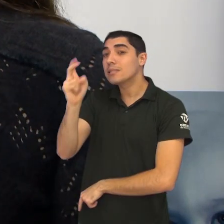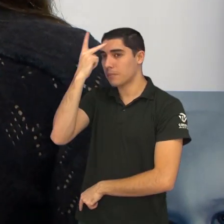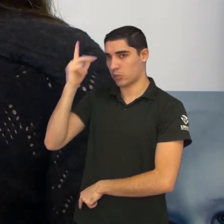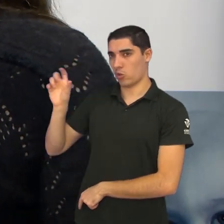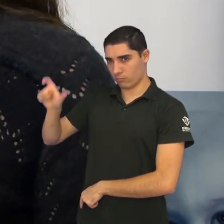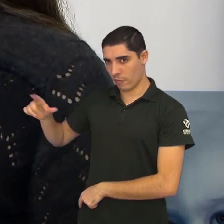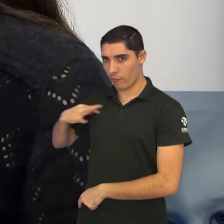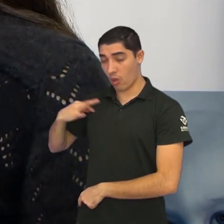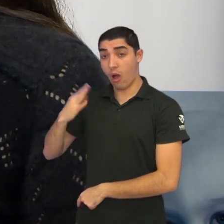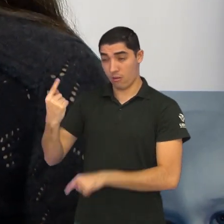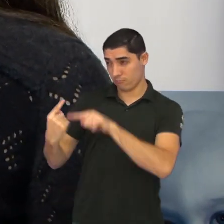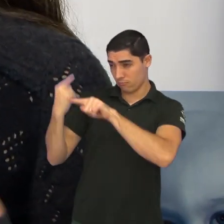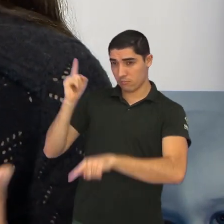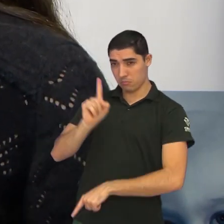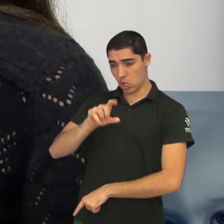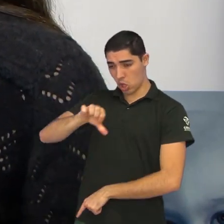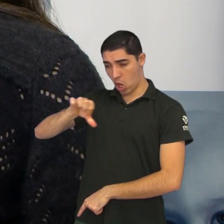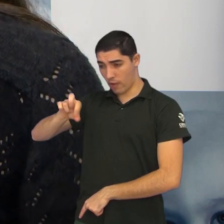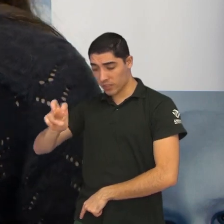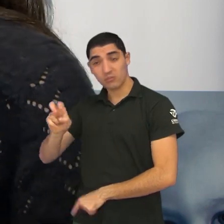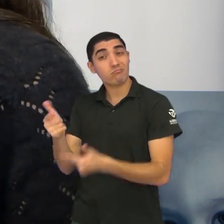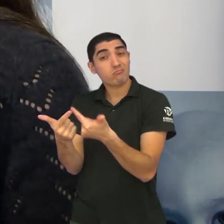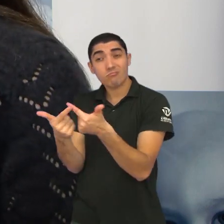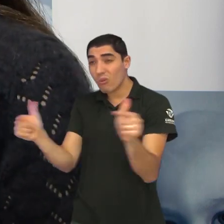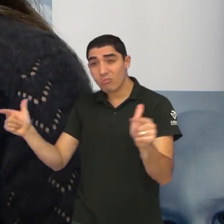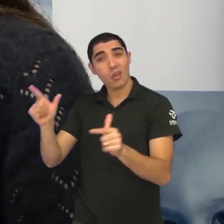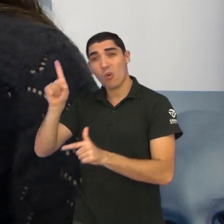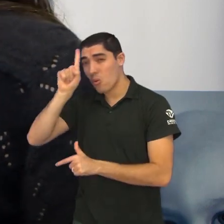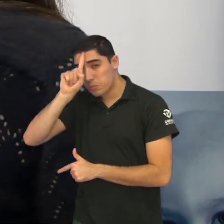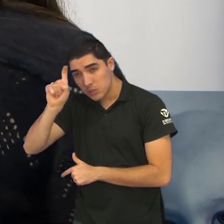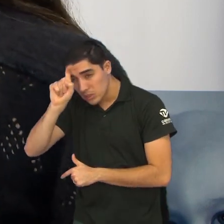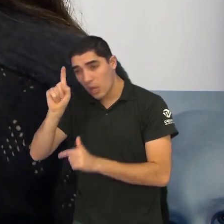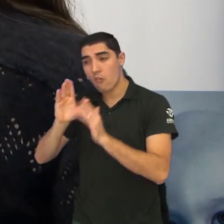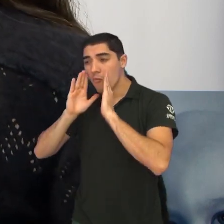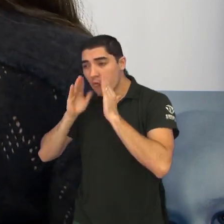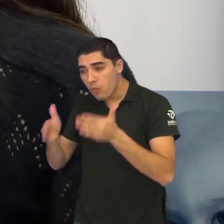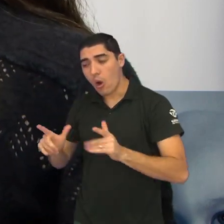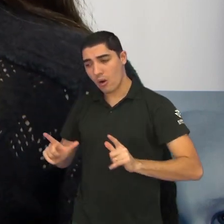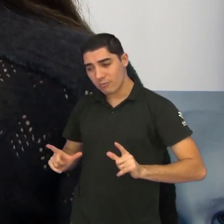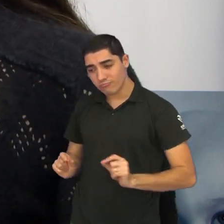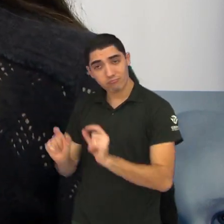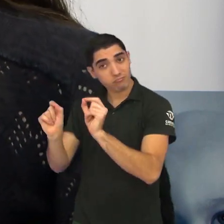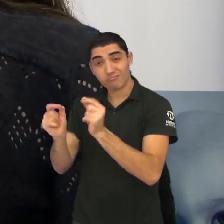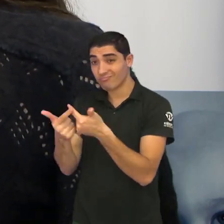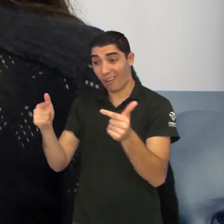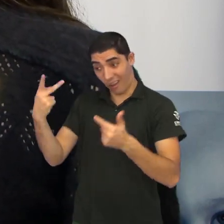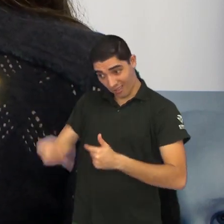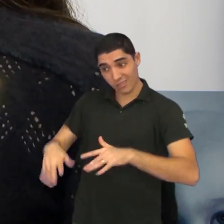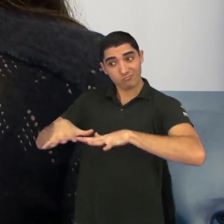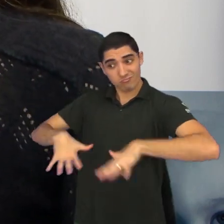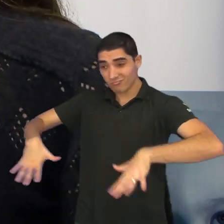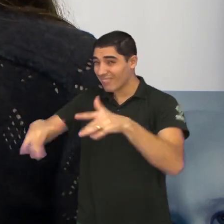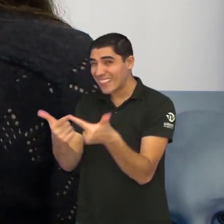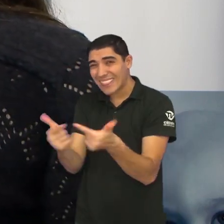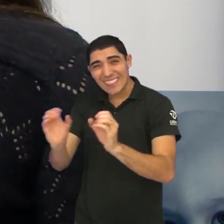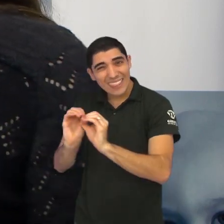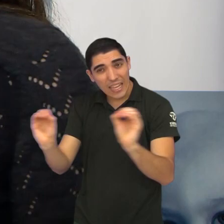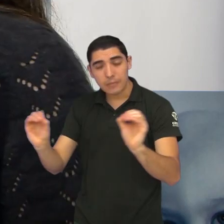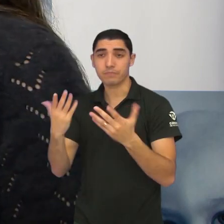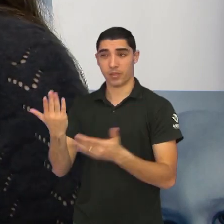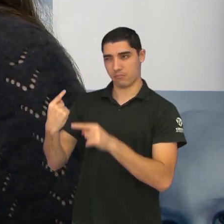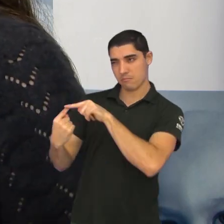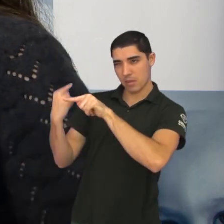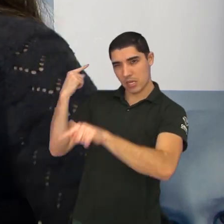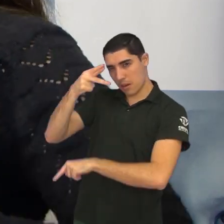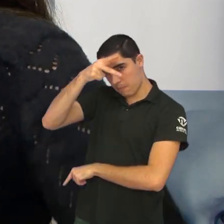Até 1995 não existia nada de tratamento oncológico em toda a região. E aí, então, na